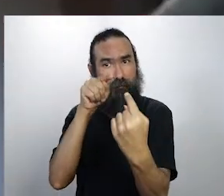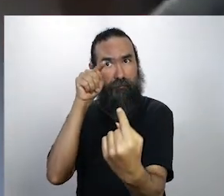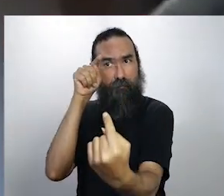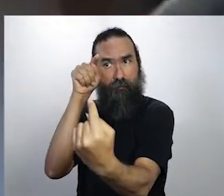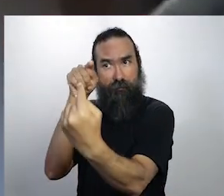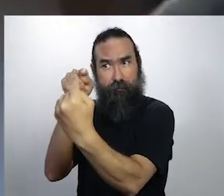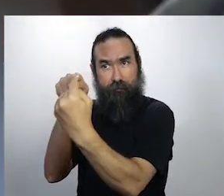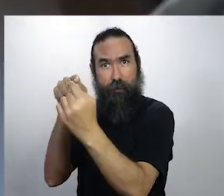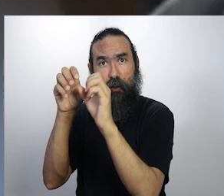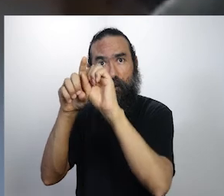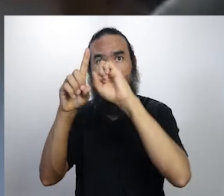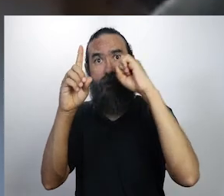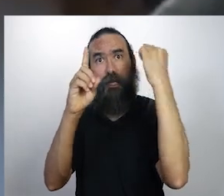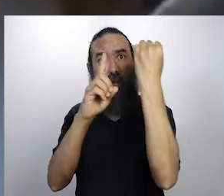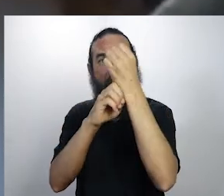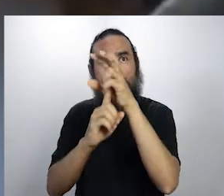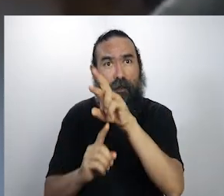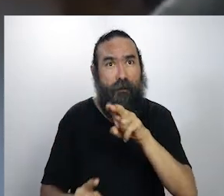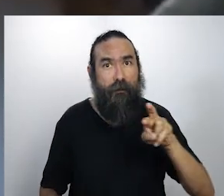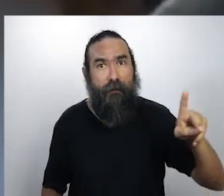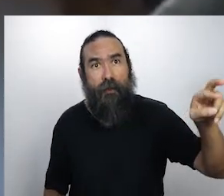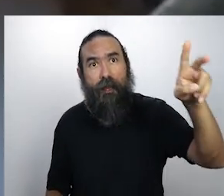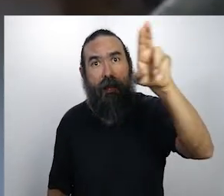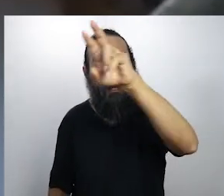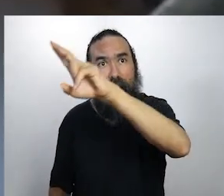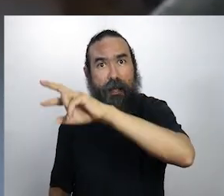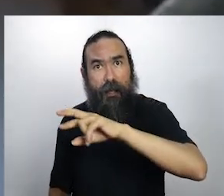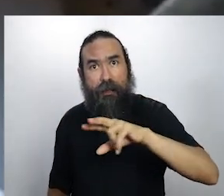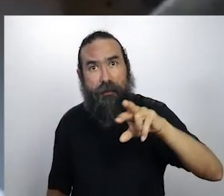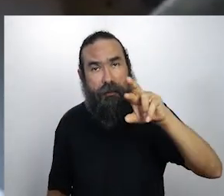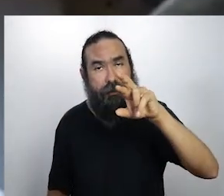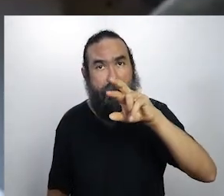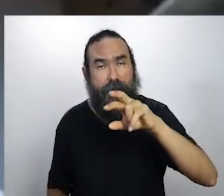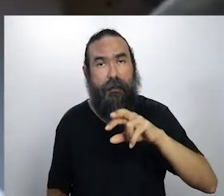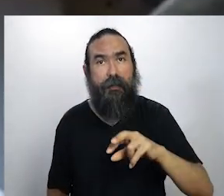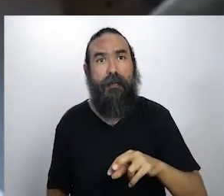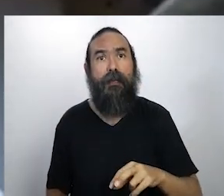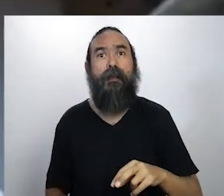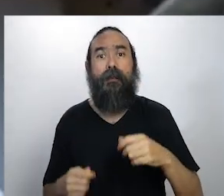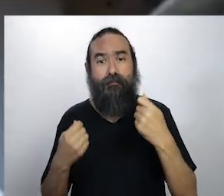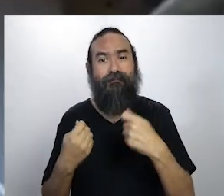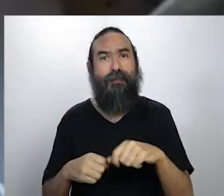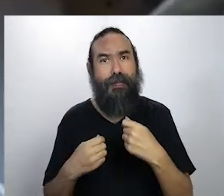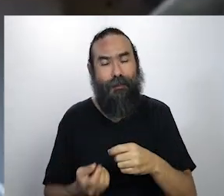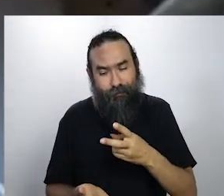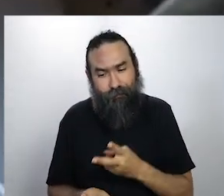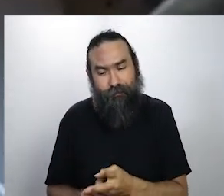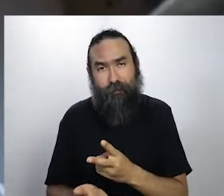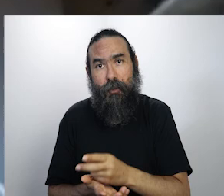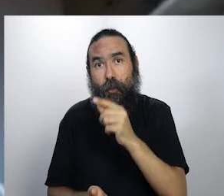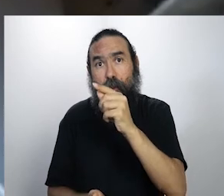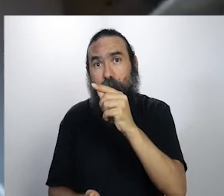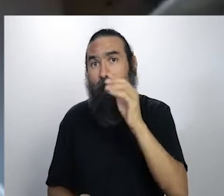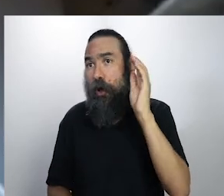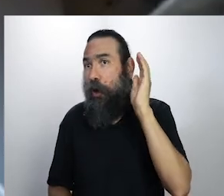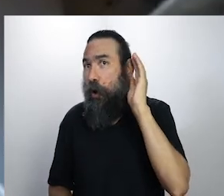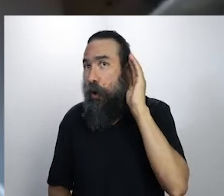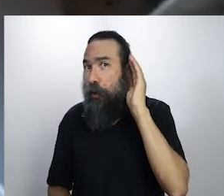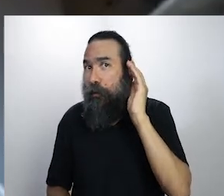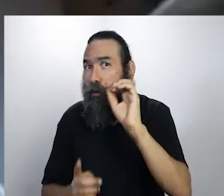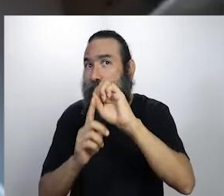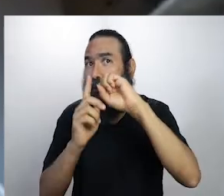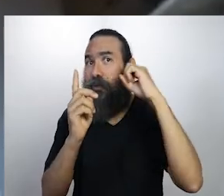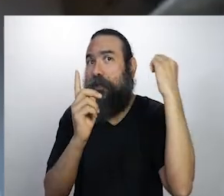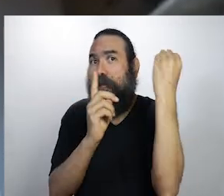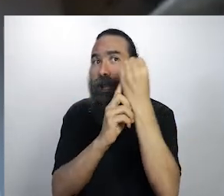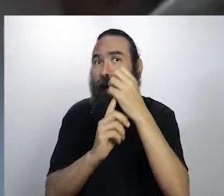segmentos mais diversos da sociedade, né? E essas escutas, elas precisam se manter, né? Quer dizer, de